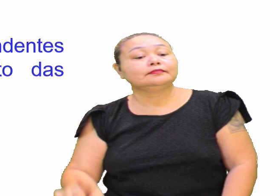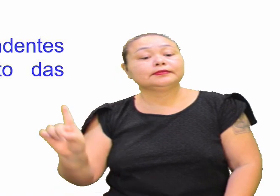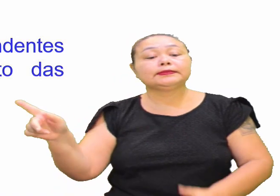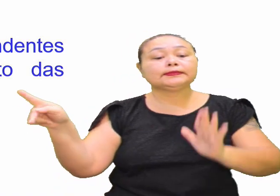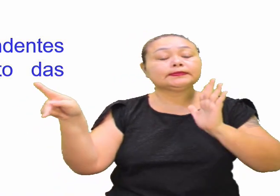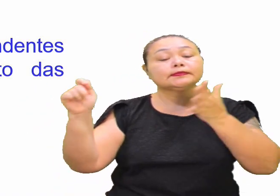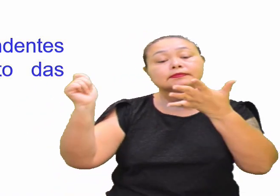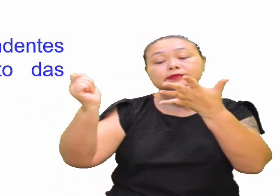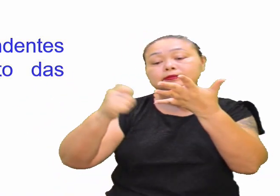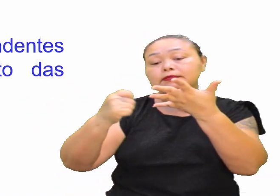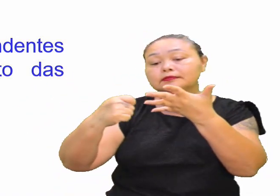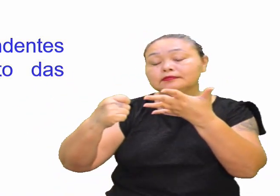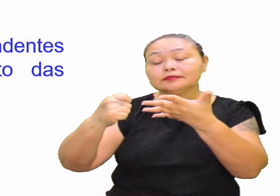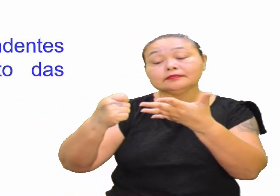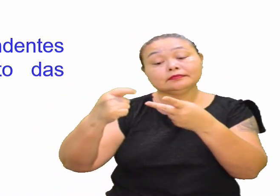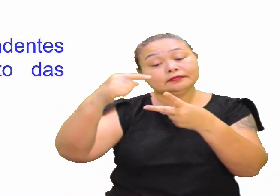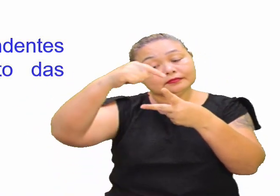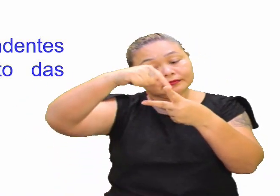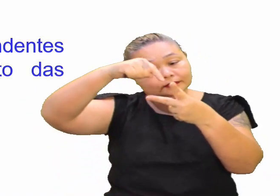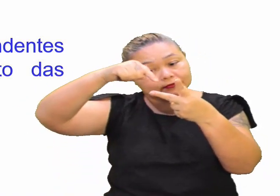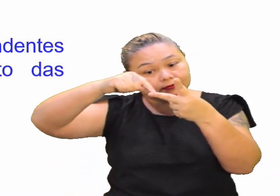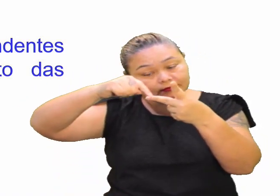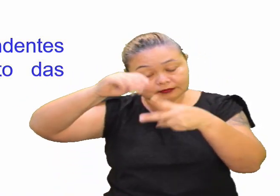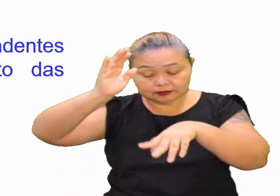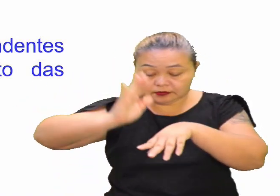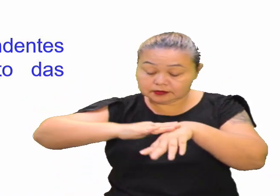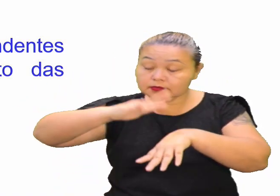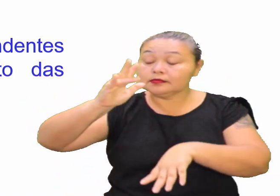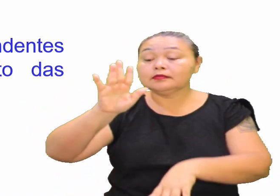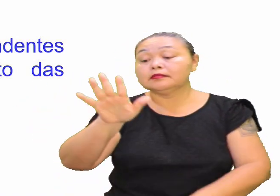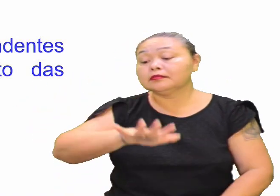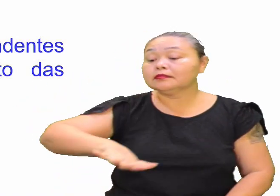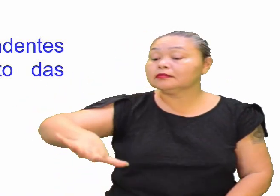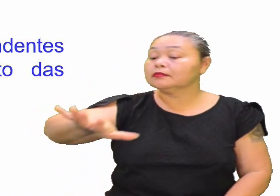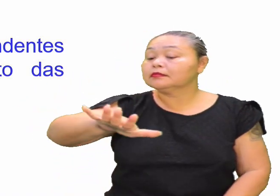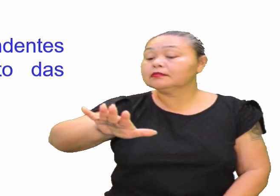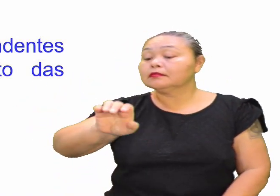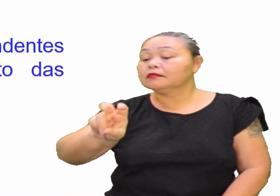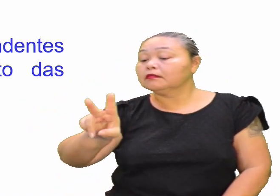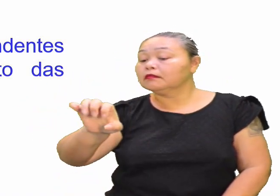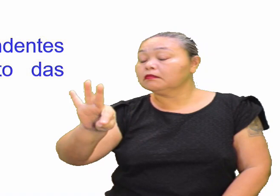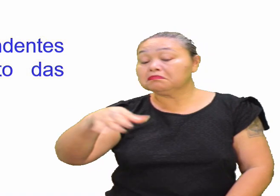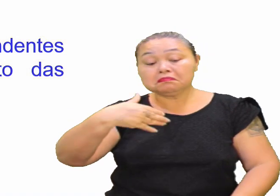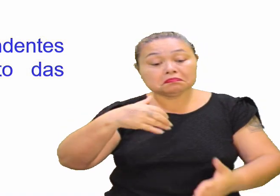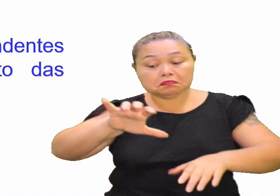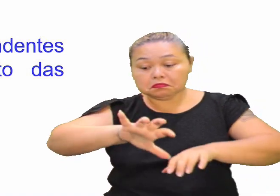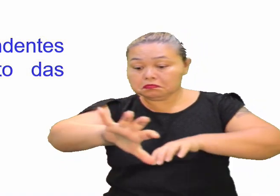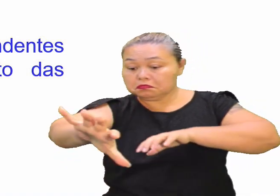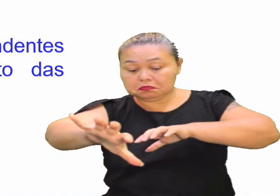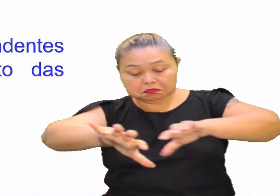Então, meu diretor, aumenta a tela aí para nós. Olha aí, galerinha. Primeira questão.